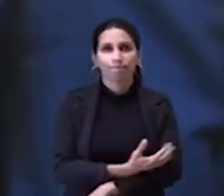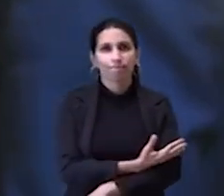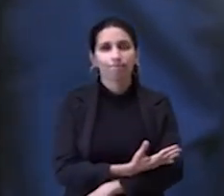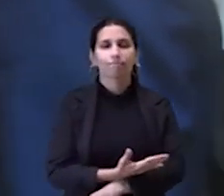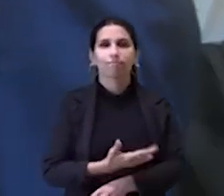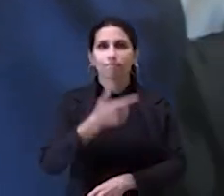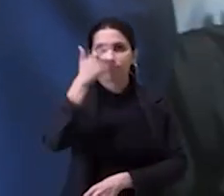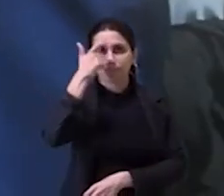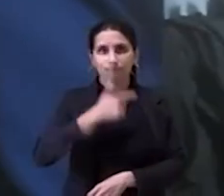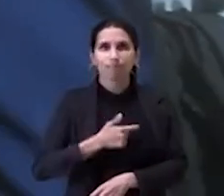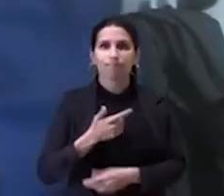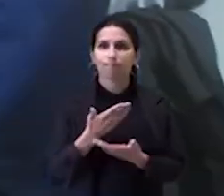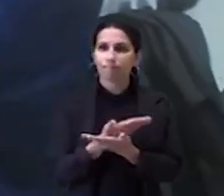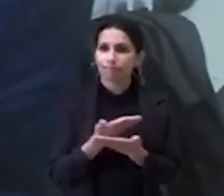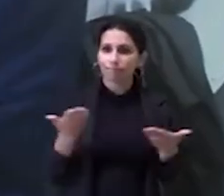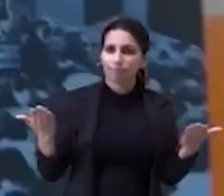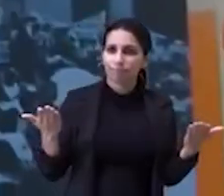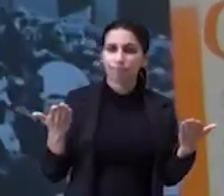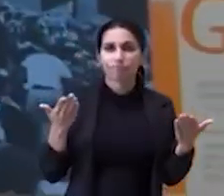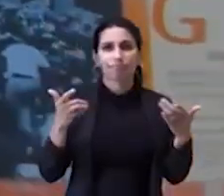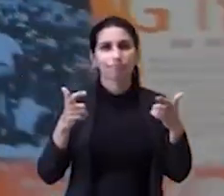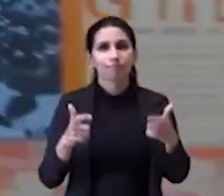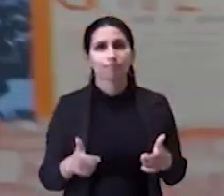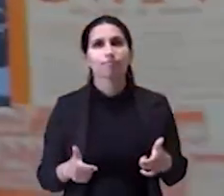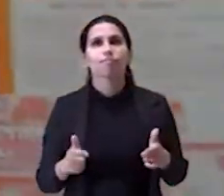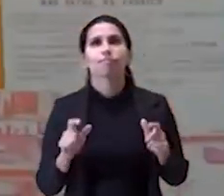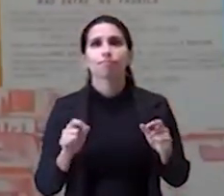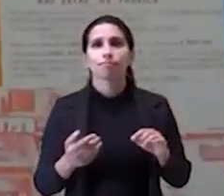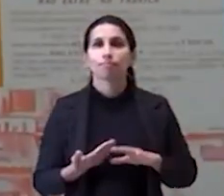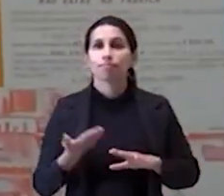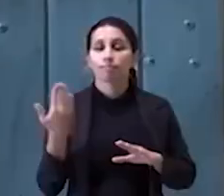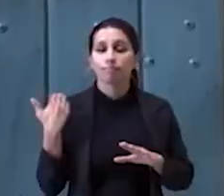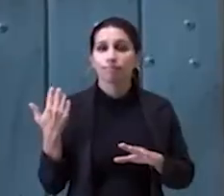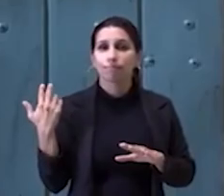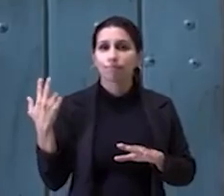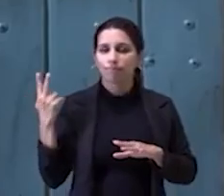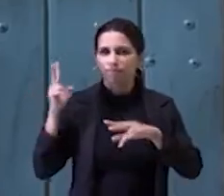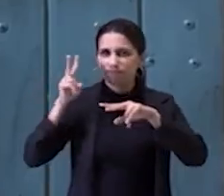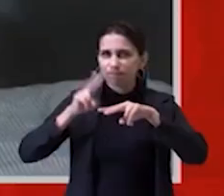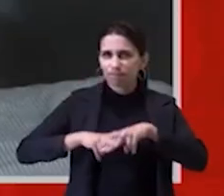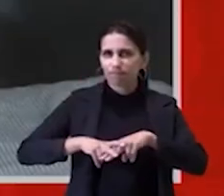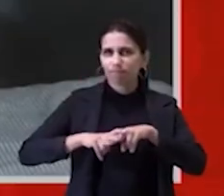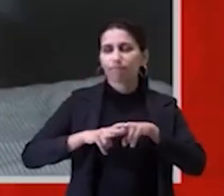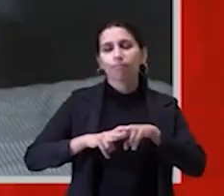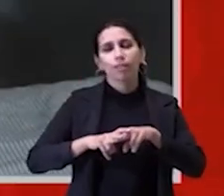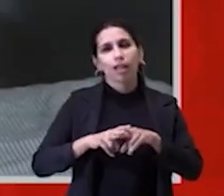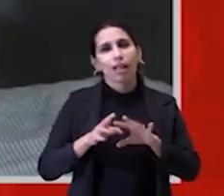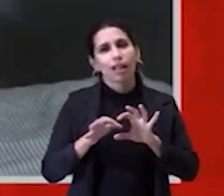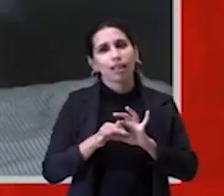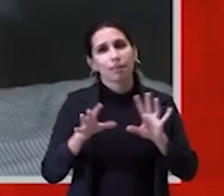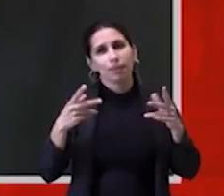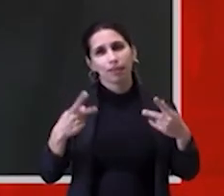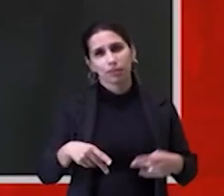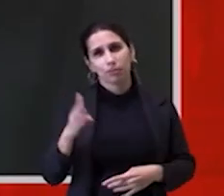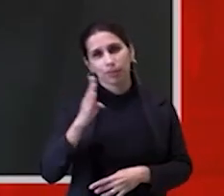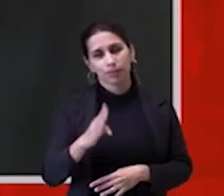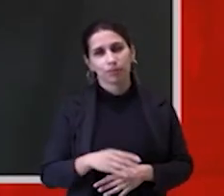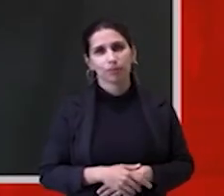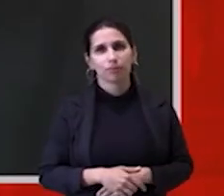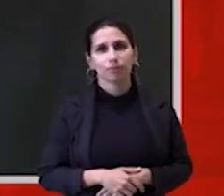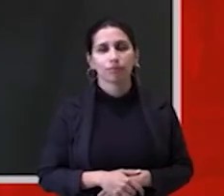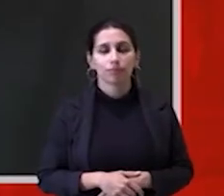de tornar a este lugar onde esteve aprisionada a liberdade do Brasil